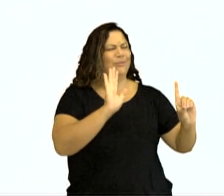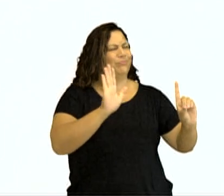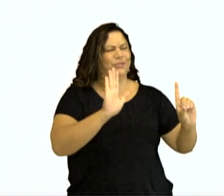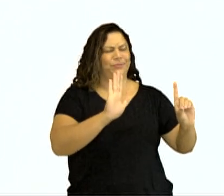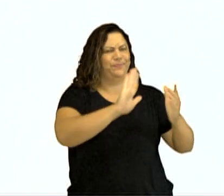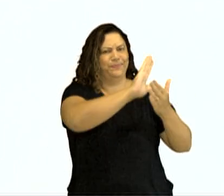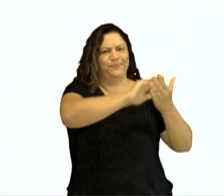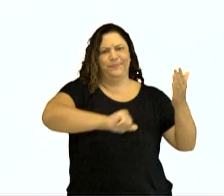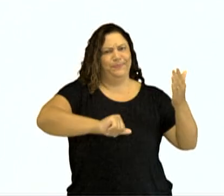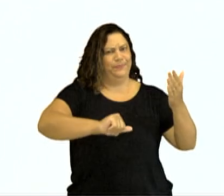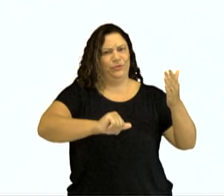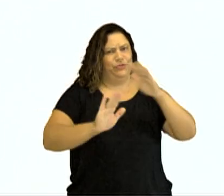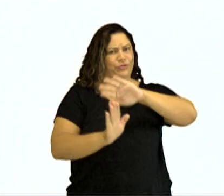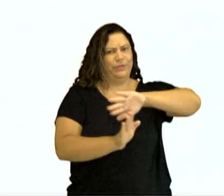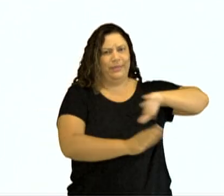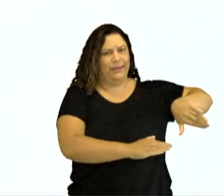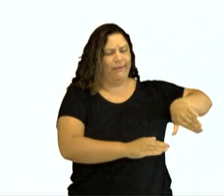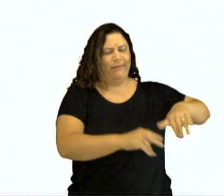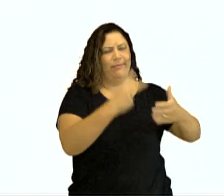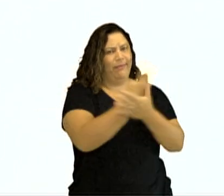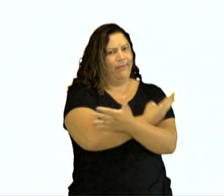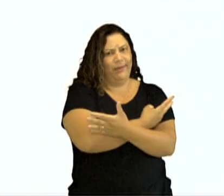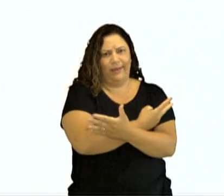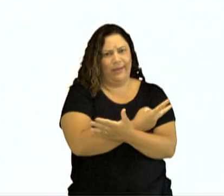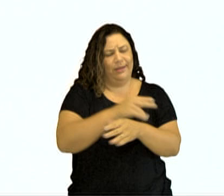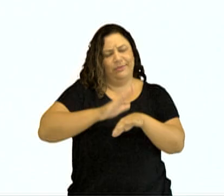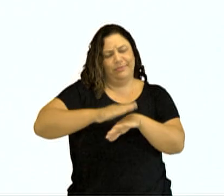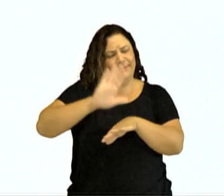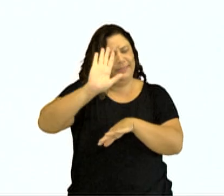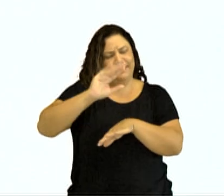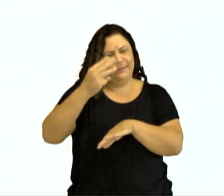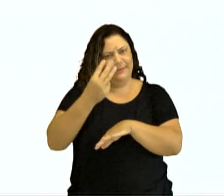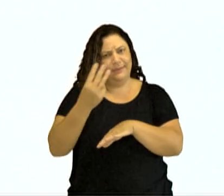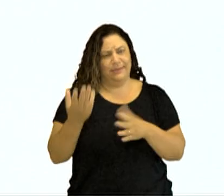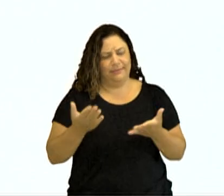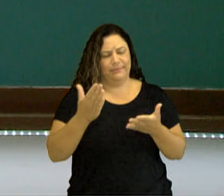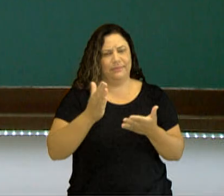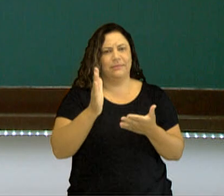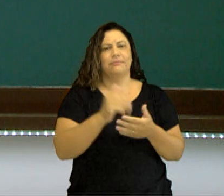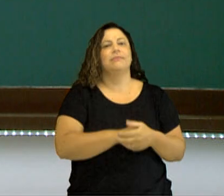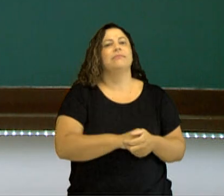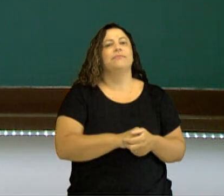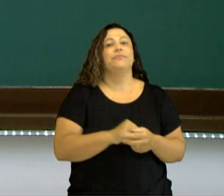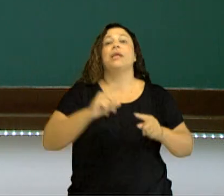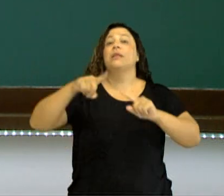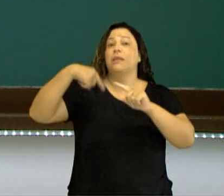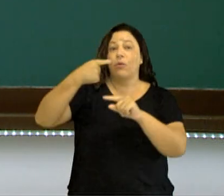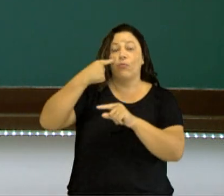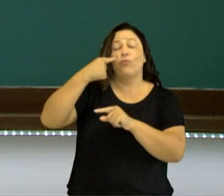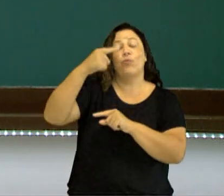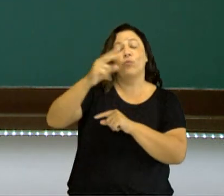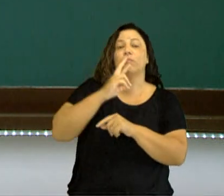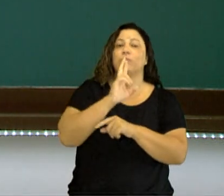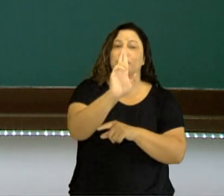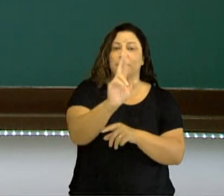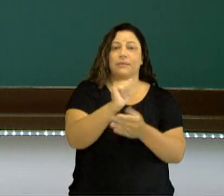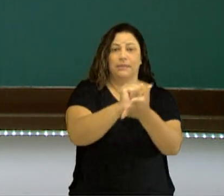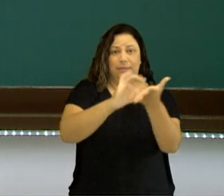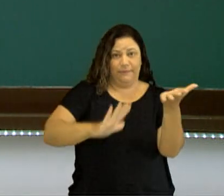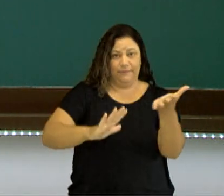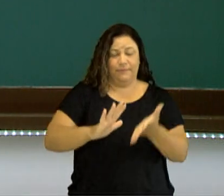descartar, porque aqui tem muito mais do que três valores, tá? Vamos conferir então o resultado desse